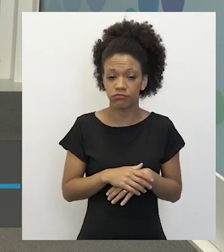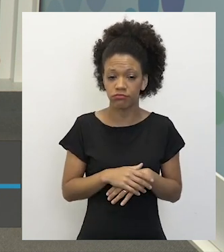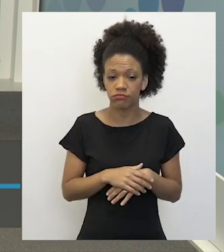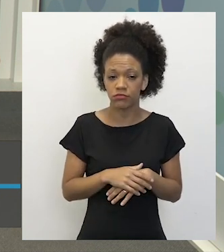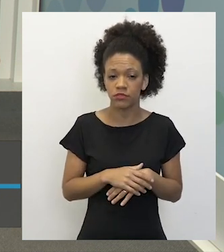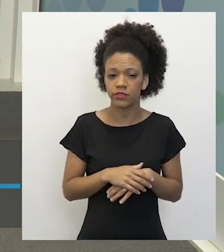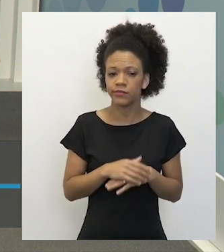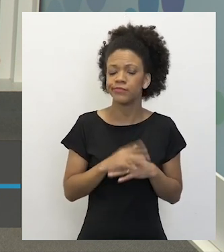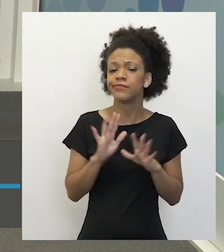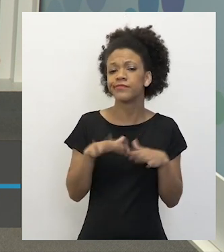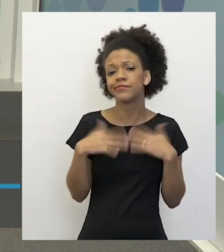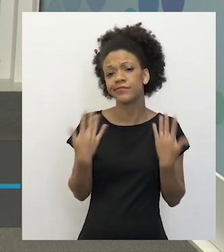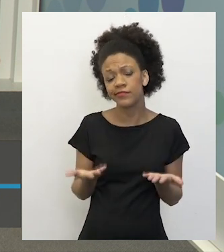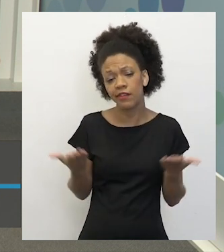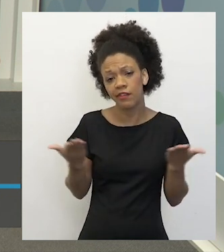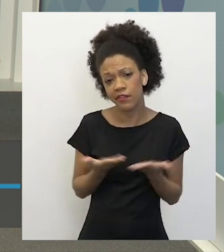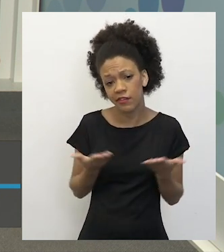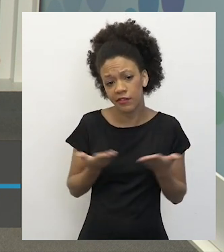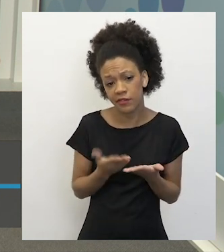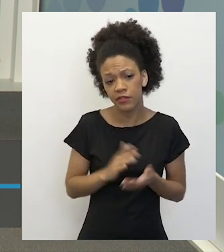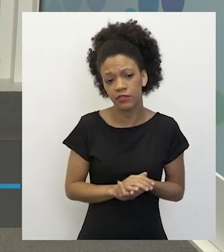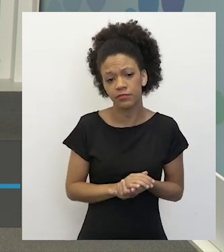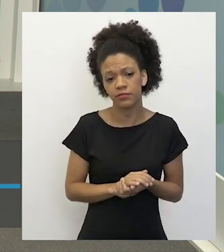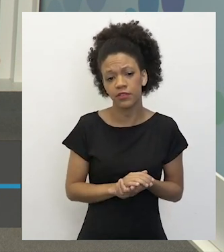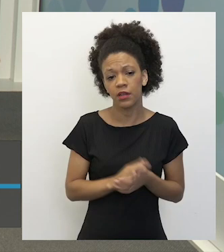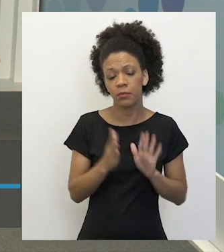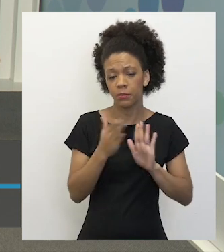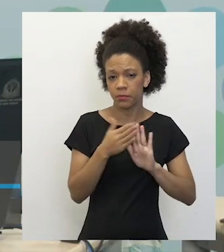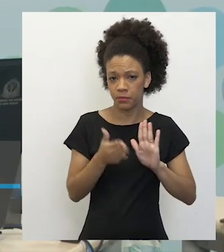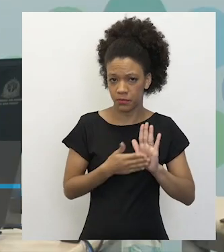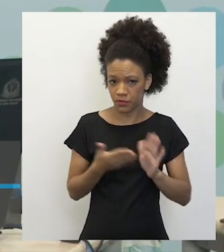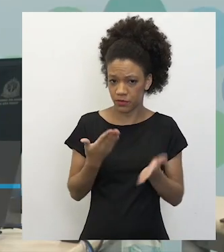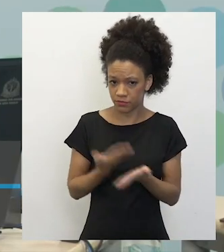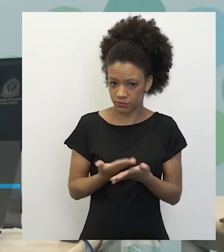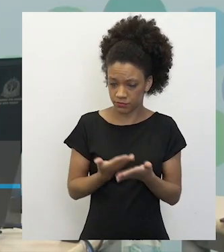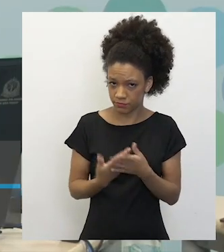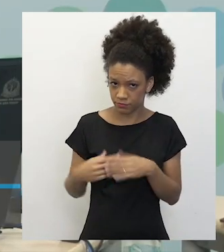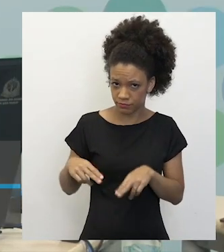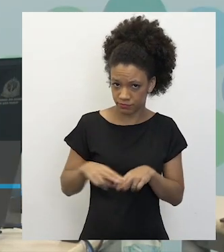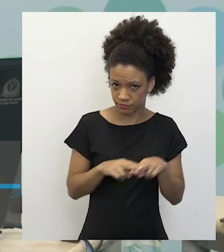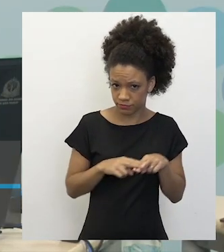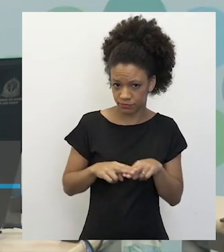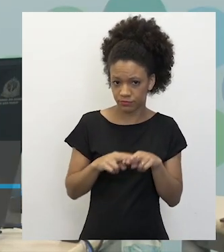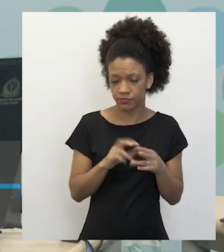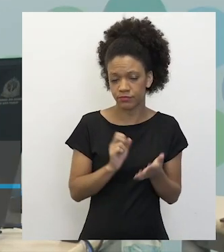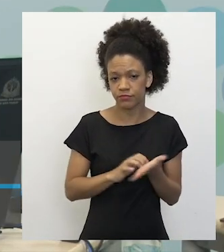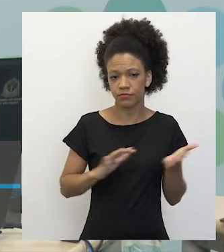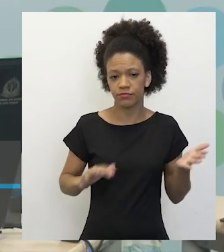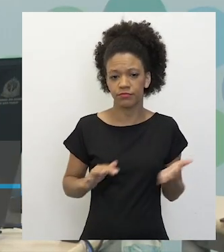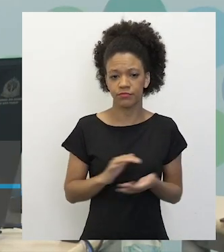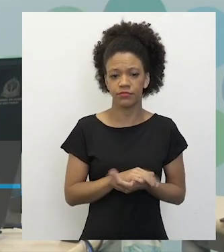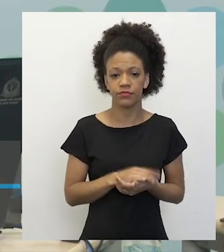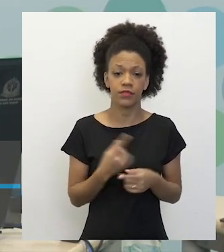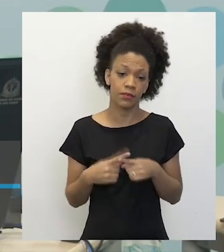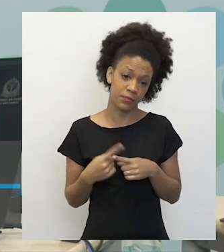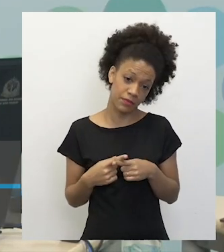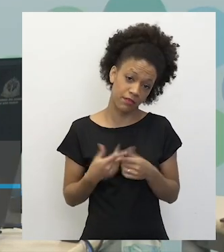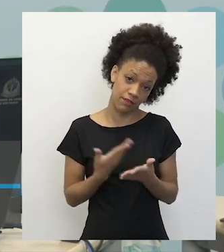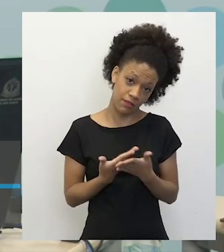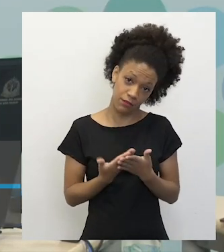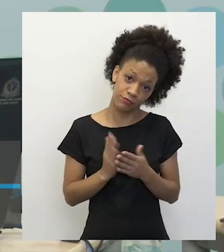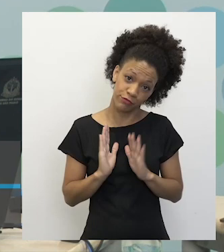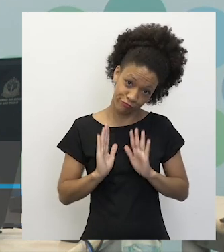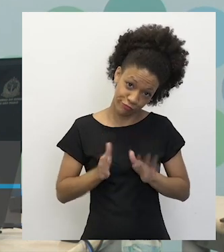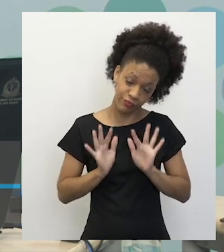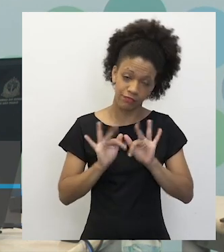Ok. Então, meus amores, agora nós vamos para a proposta da nossa atividade, tá bom? Porque a nossa aula já está